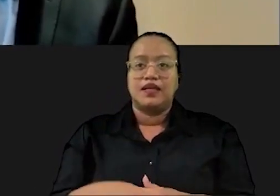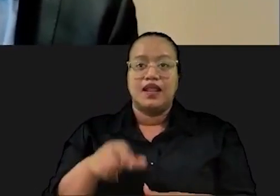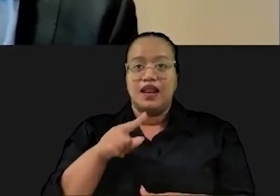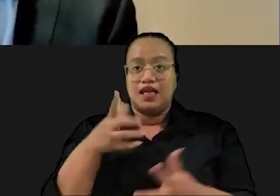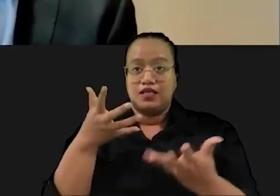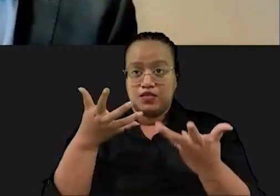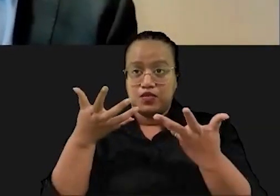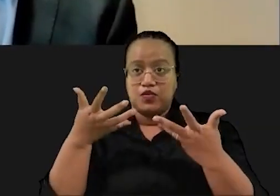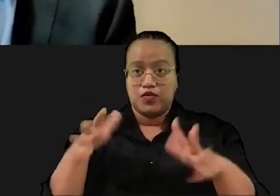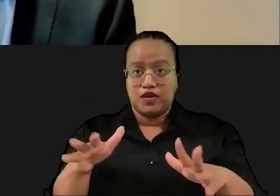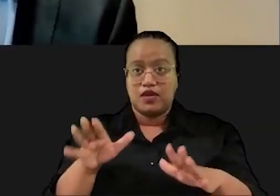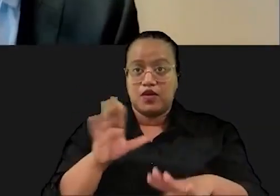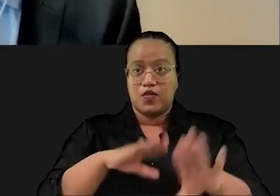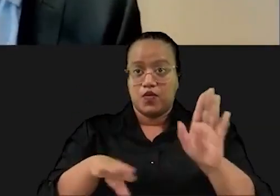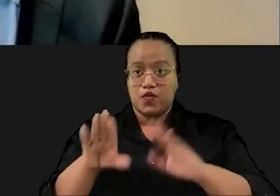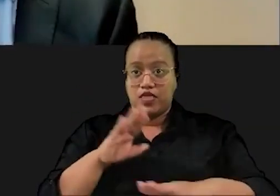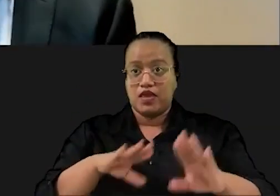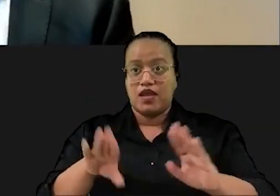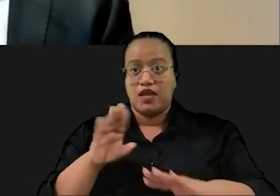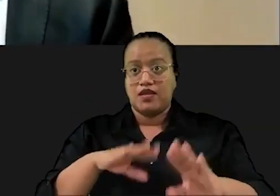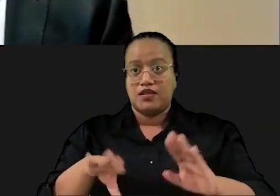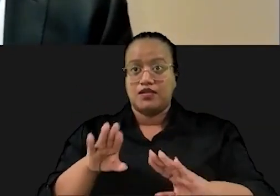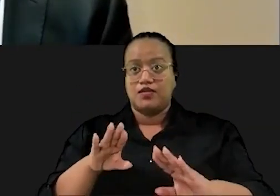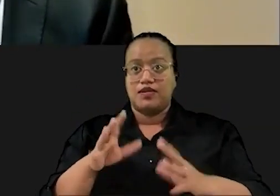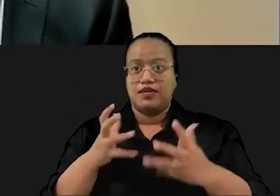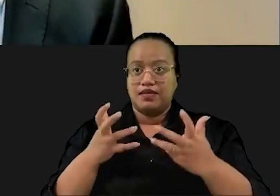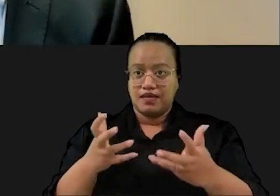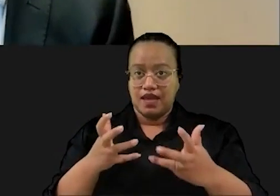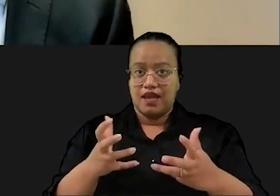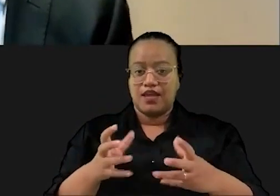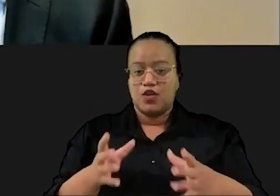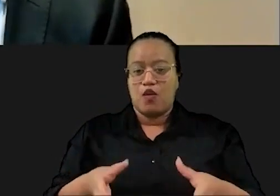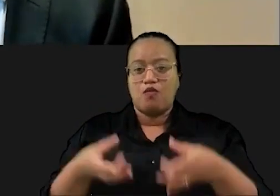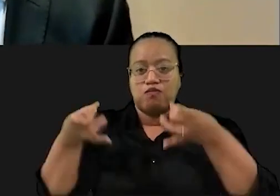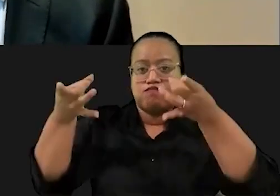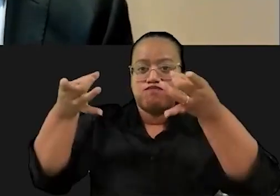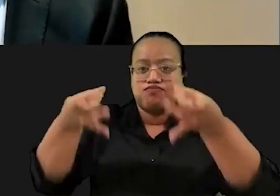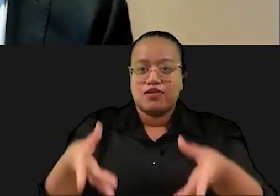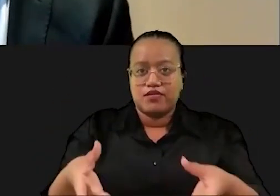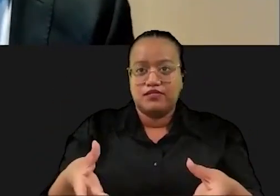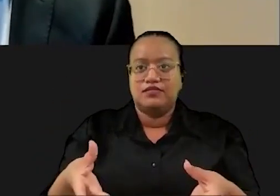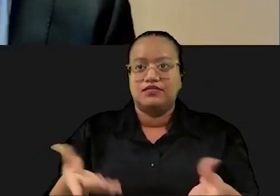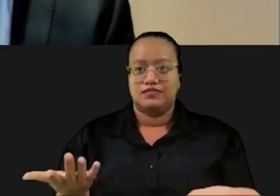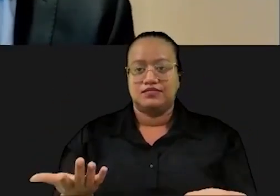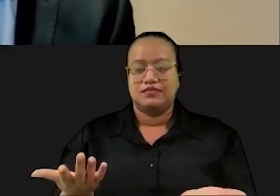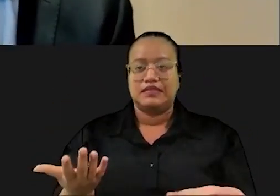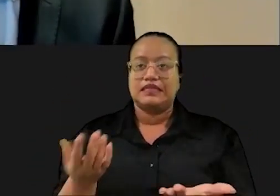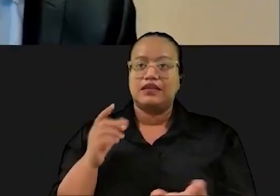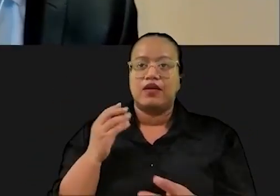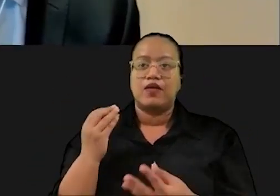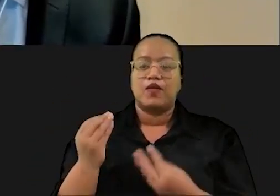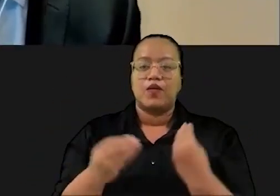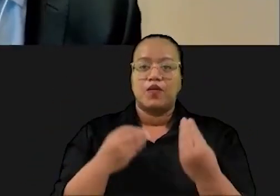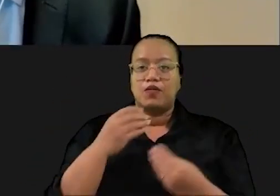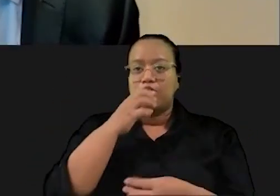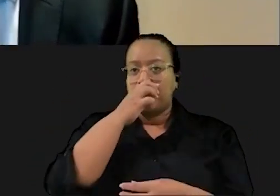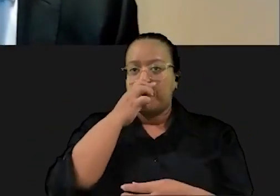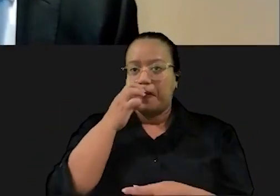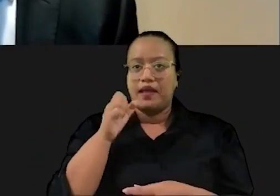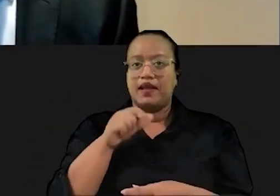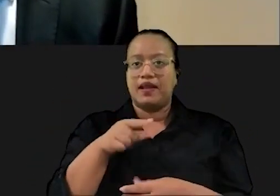livrar também daquela coisa que você mais quer, né? Essa expressão bastante usada lá, não jogar o bebê junto com a água da bacia.